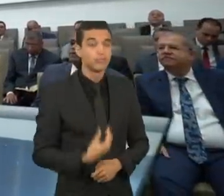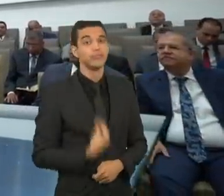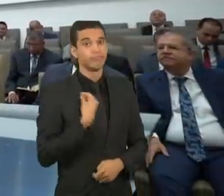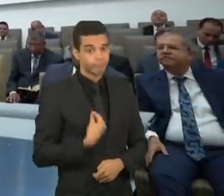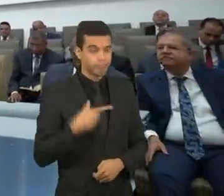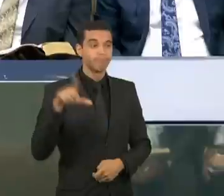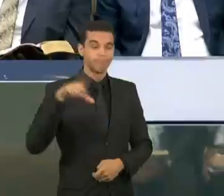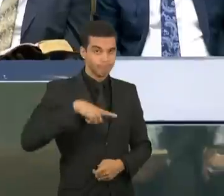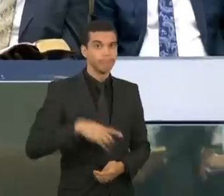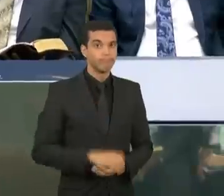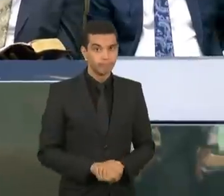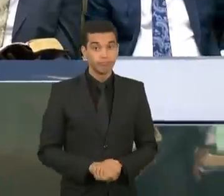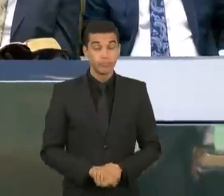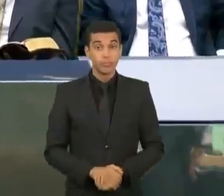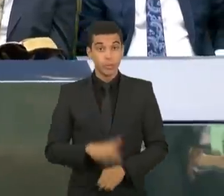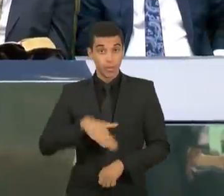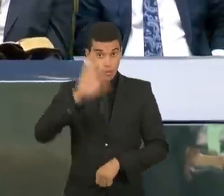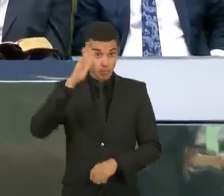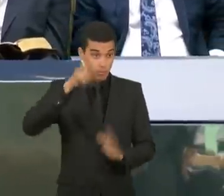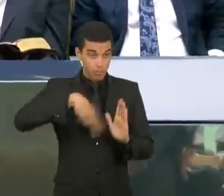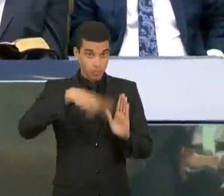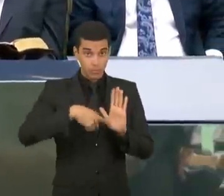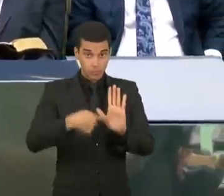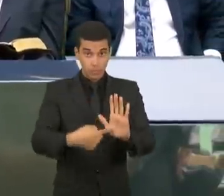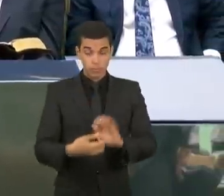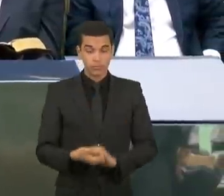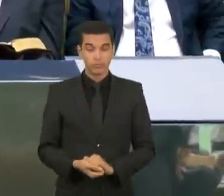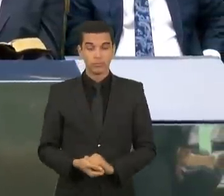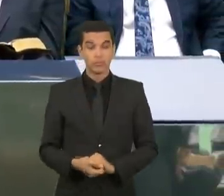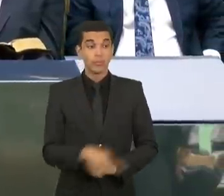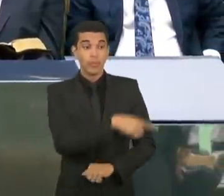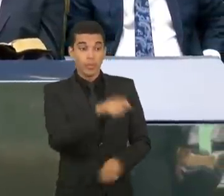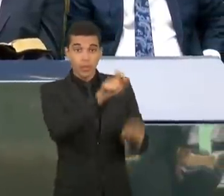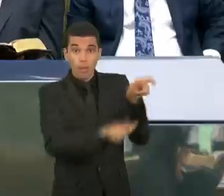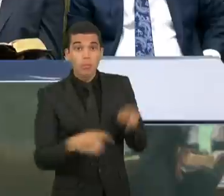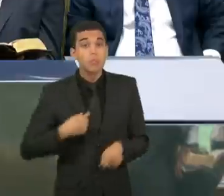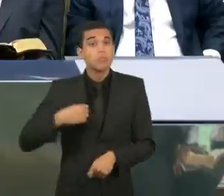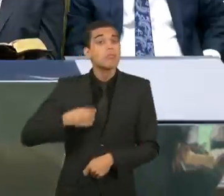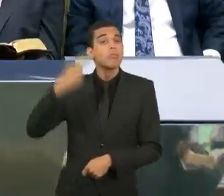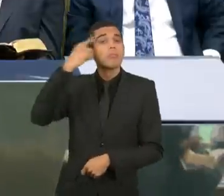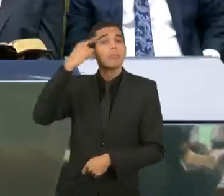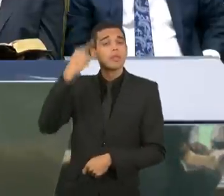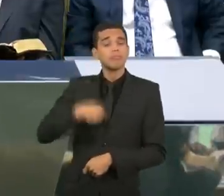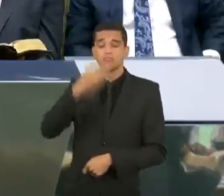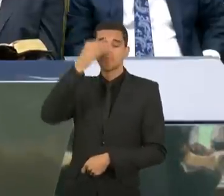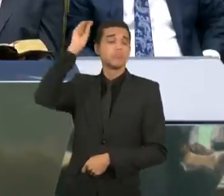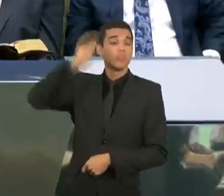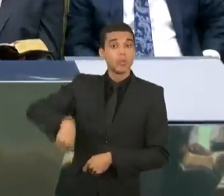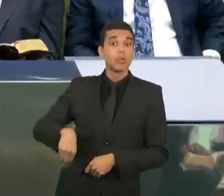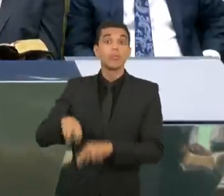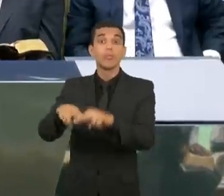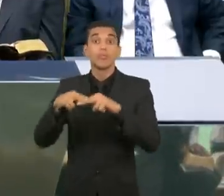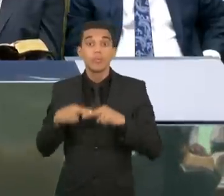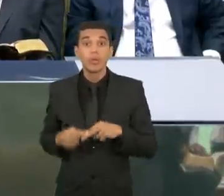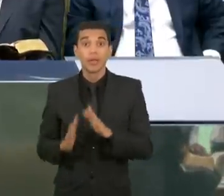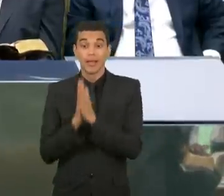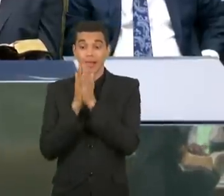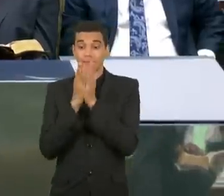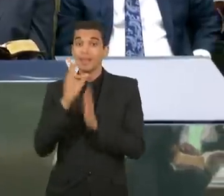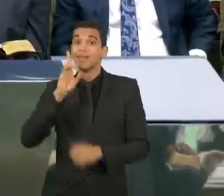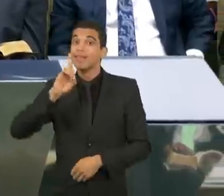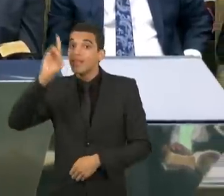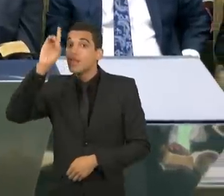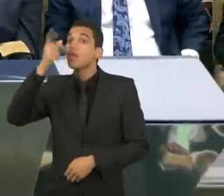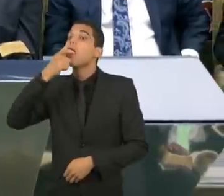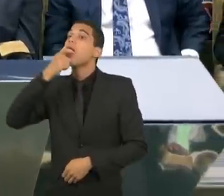Aí veja que ele diz mais. Eles voluntariamente ignoram isto, que pela palavra de Deus. Eu disse o quê? Pela